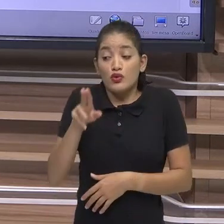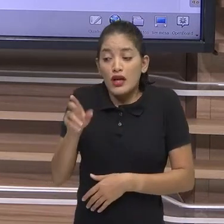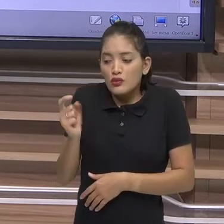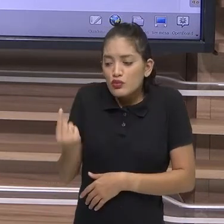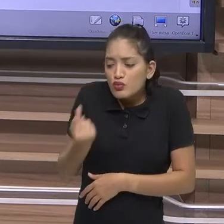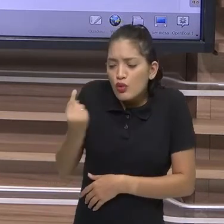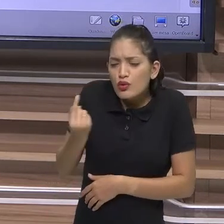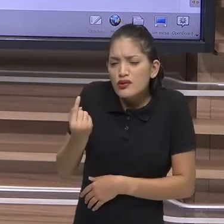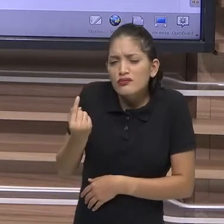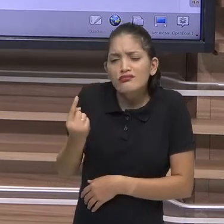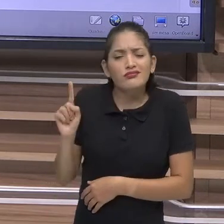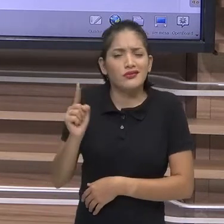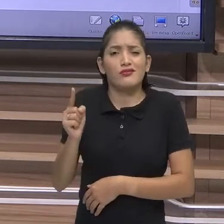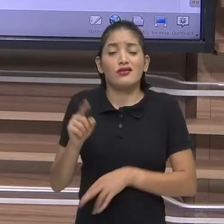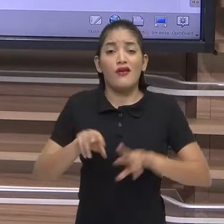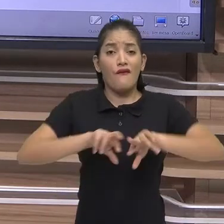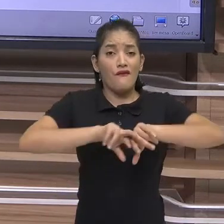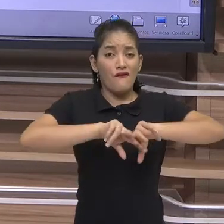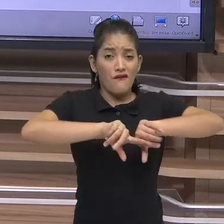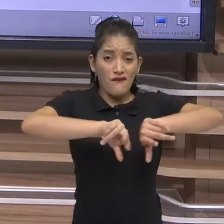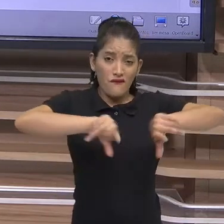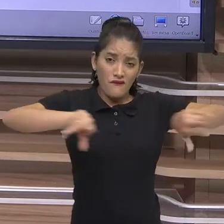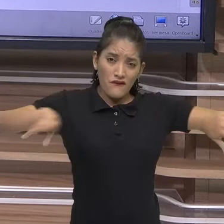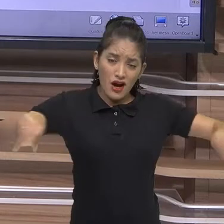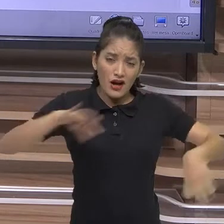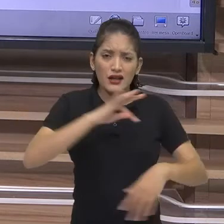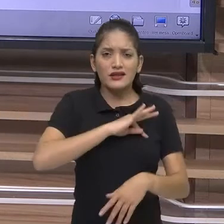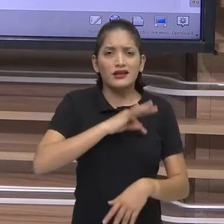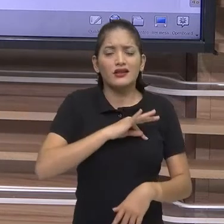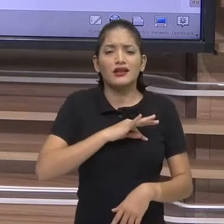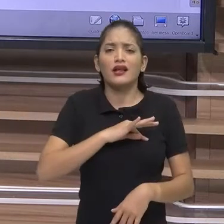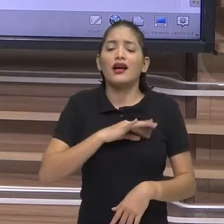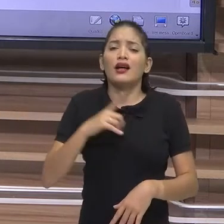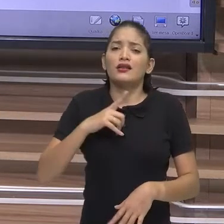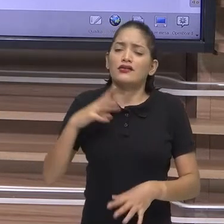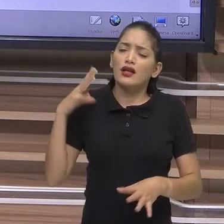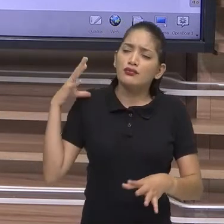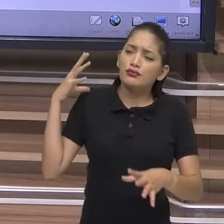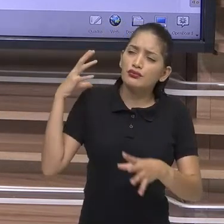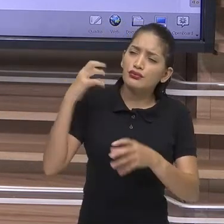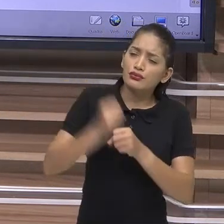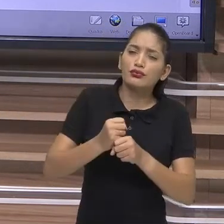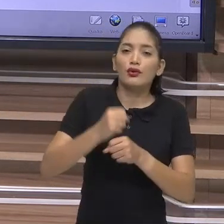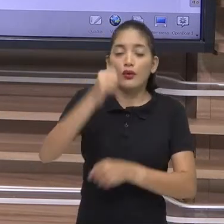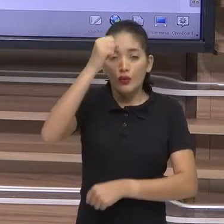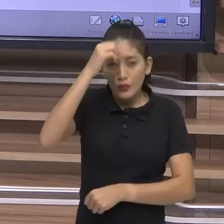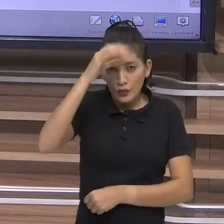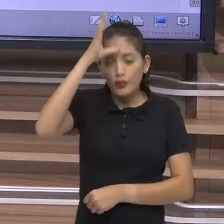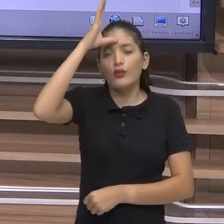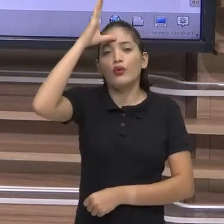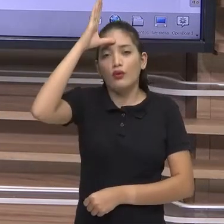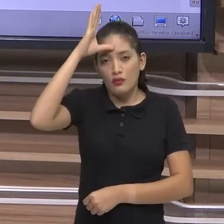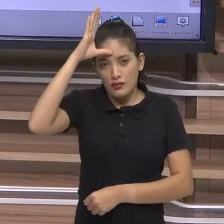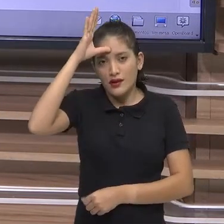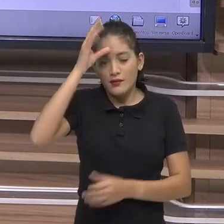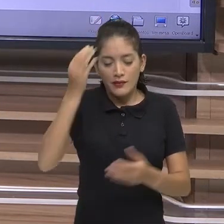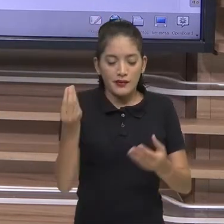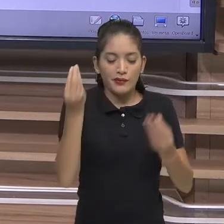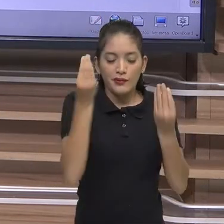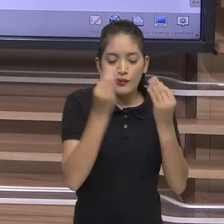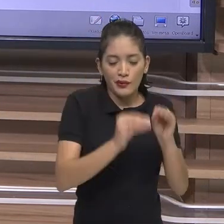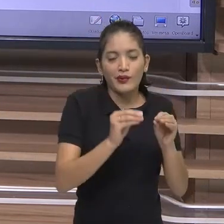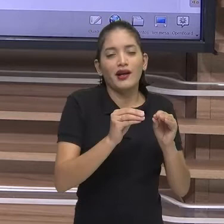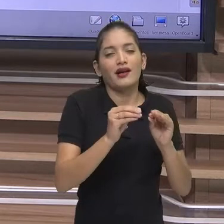são várias técnicas e você vai trazer todo esse conhecimento para a questão,